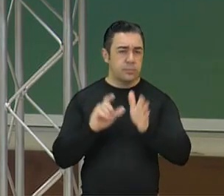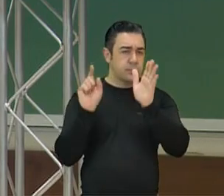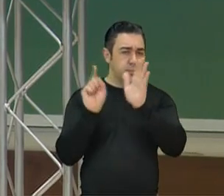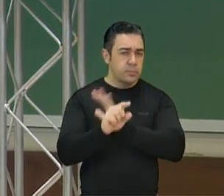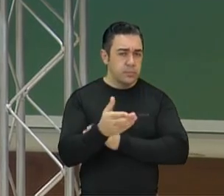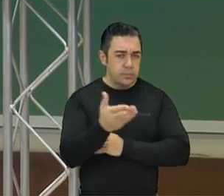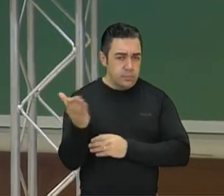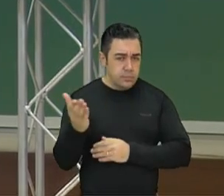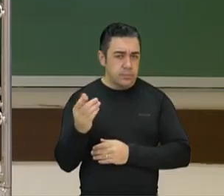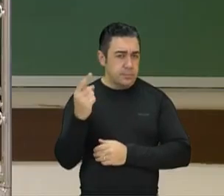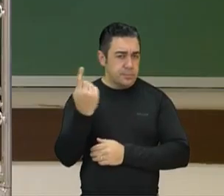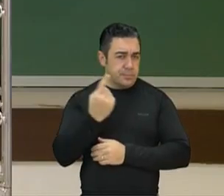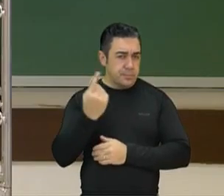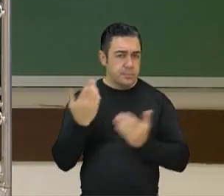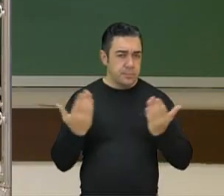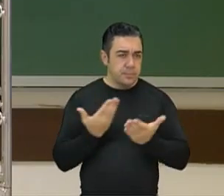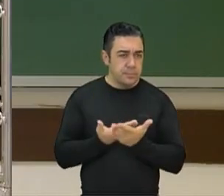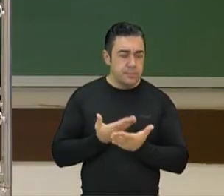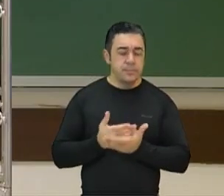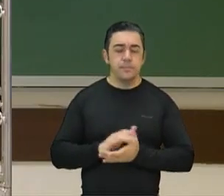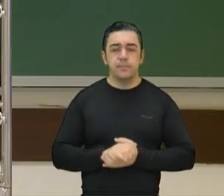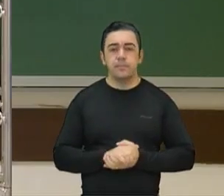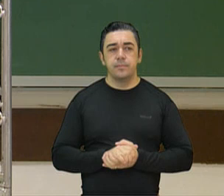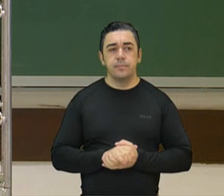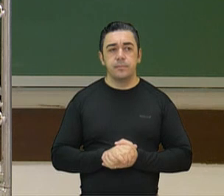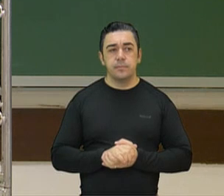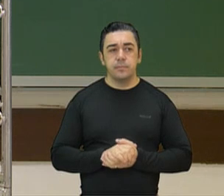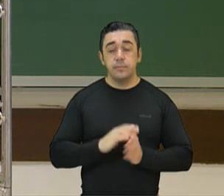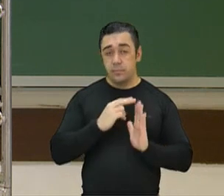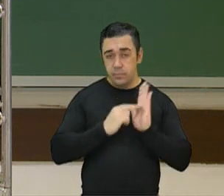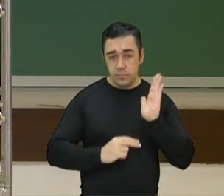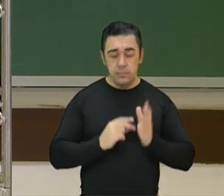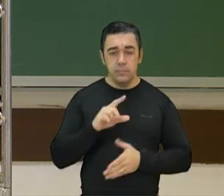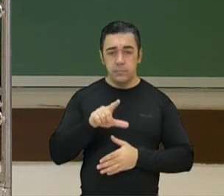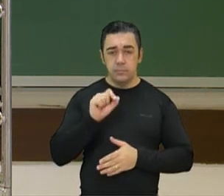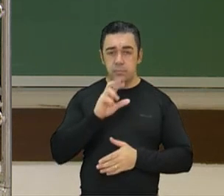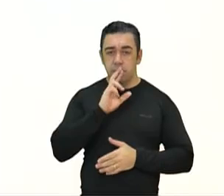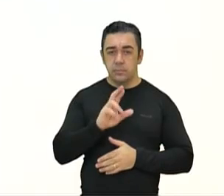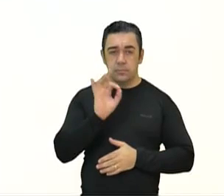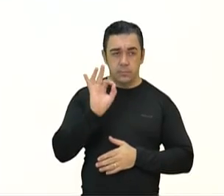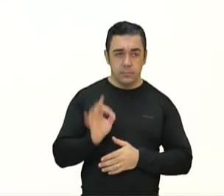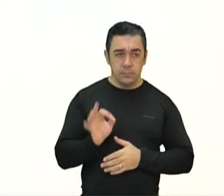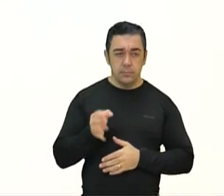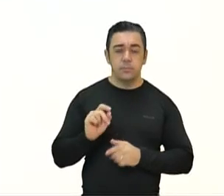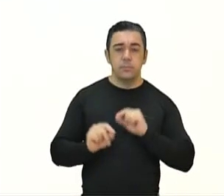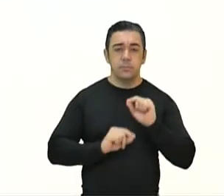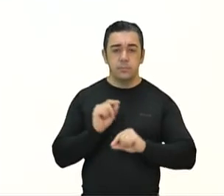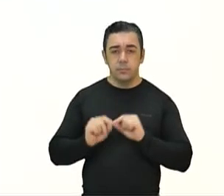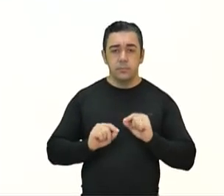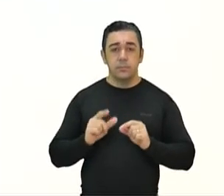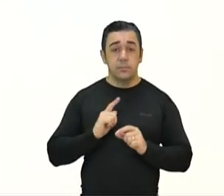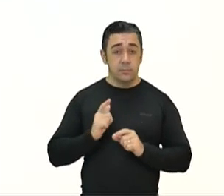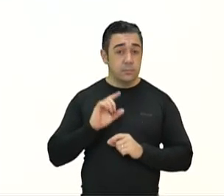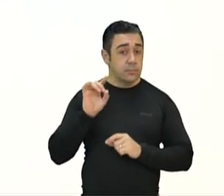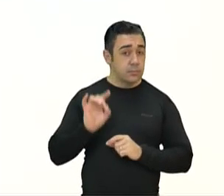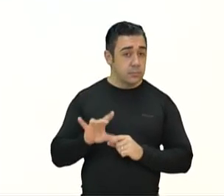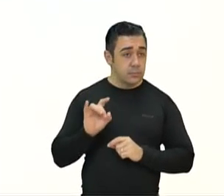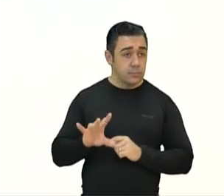Vamos ao nosso primeiro quiz da aula aqui, então. Dá uma lida aqui, Assinale a alternativa em que só